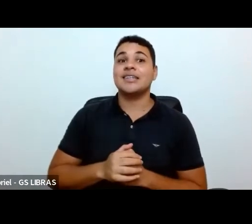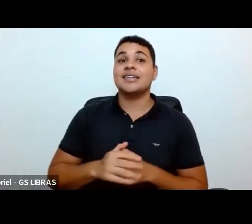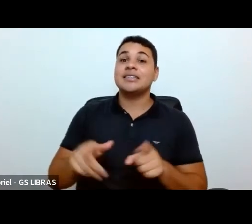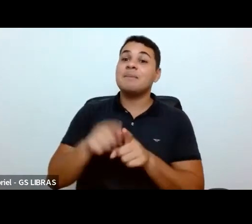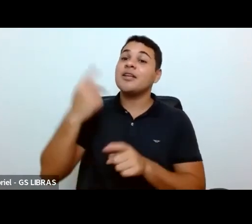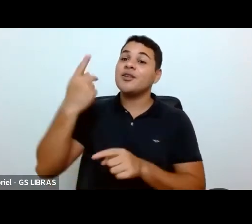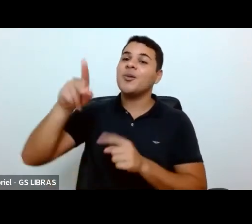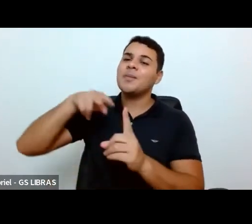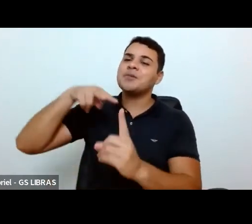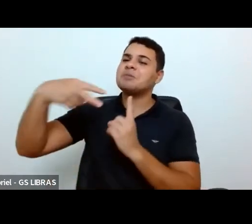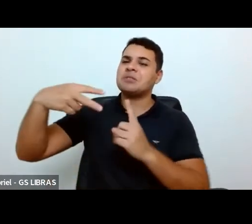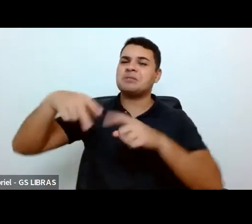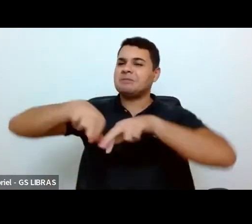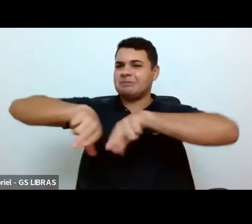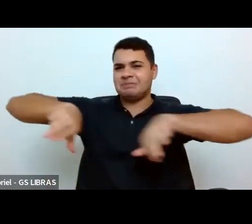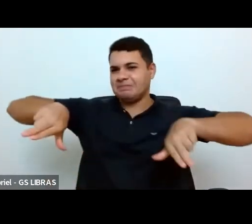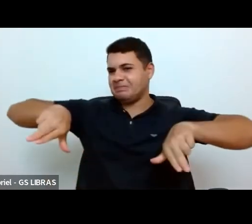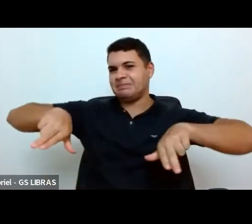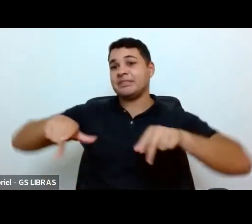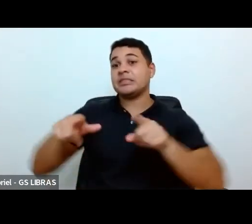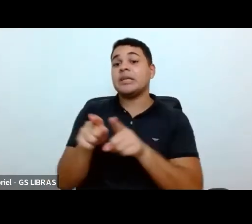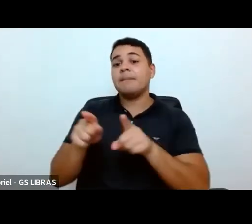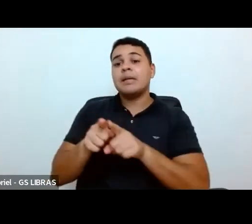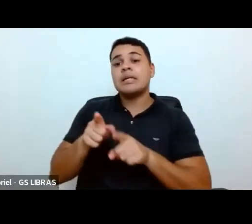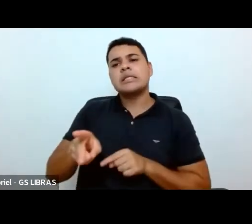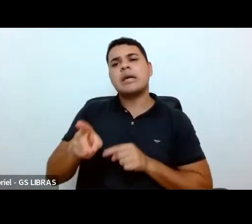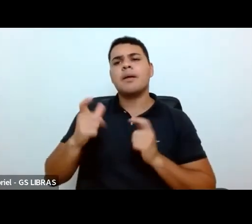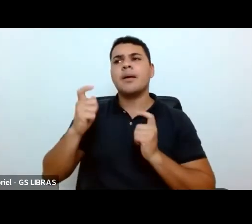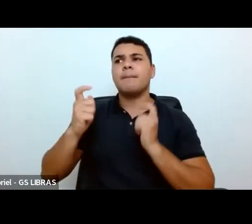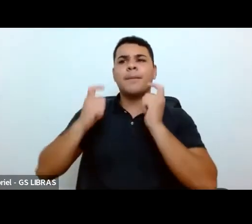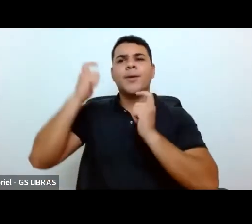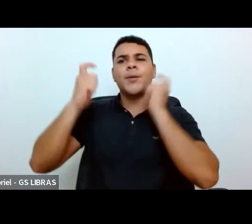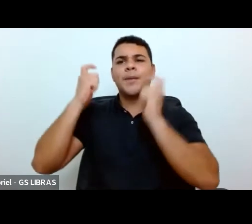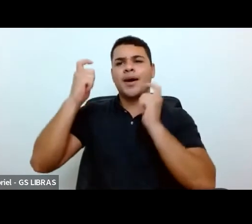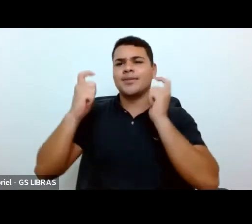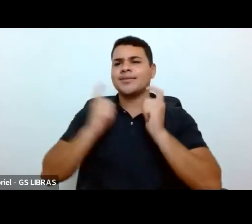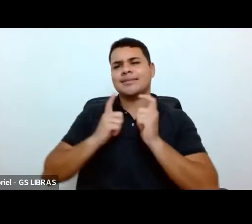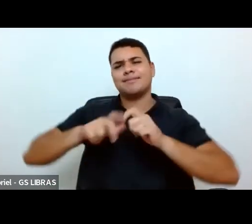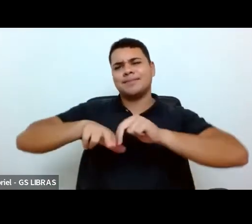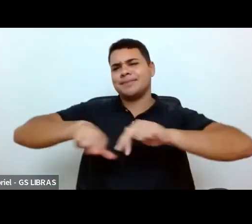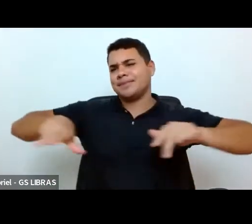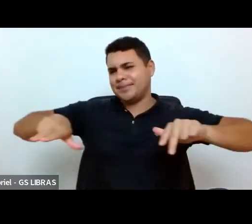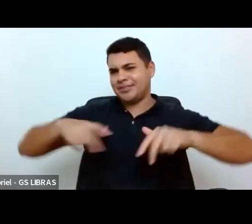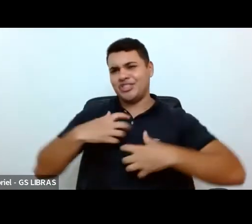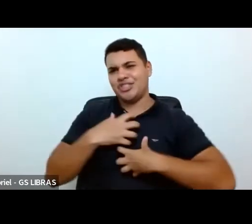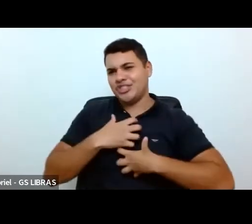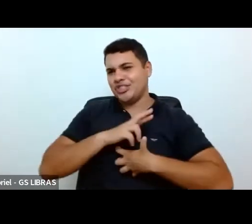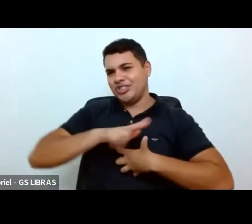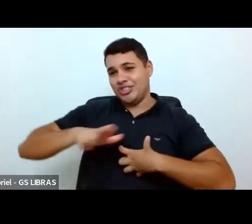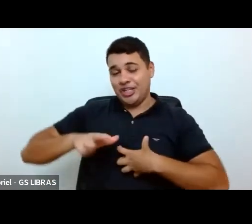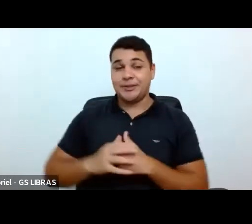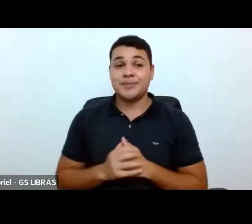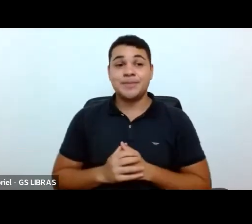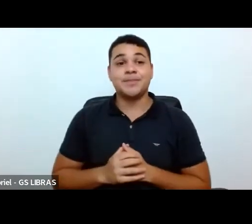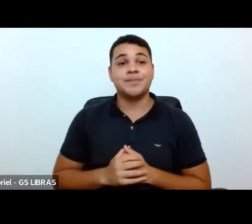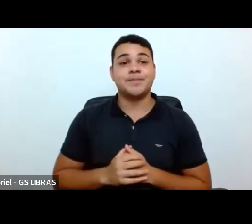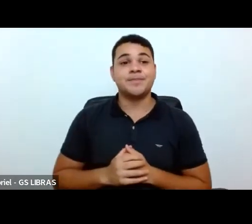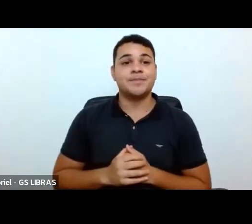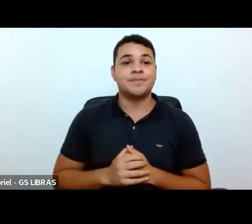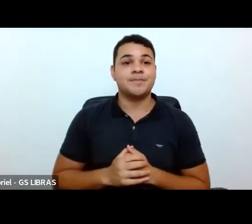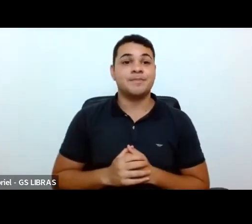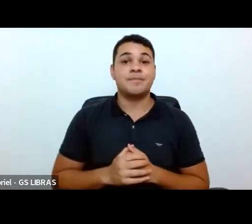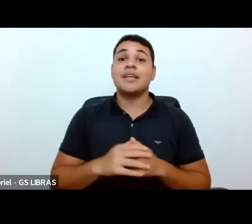diversa, né, tão preocupada em diferentes demandas. Queria registrar aqui